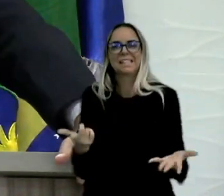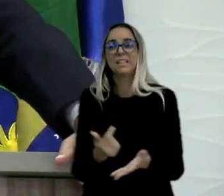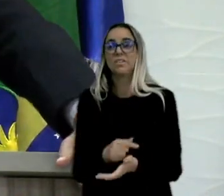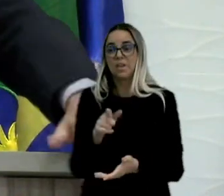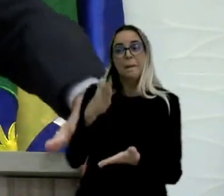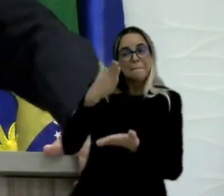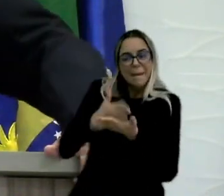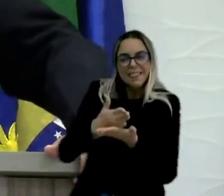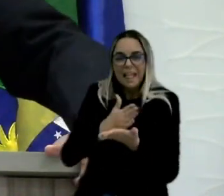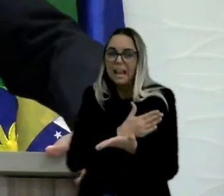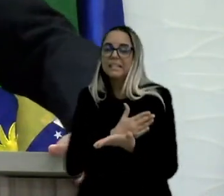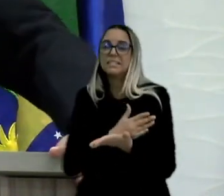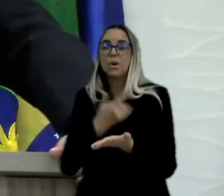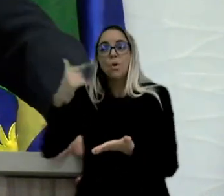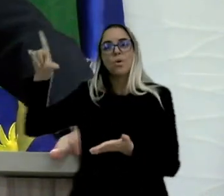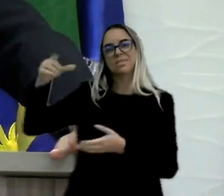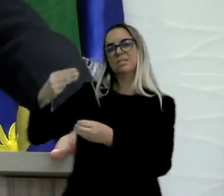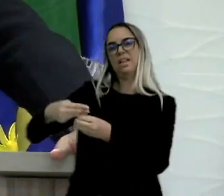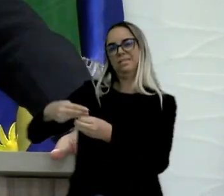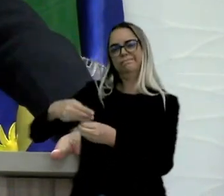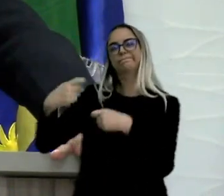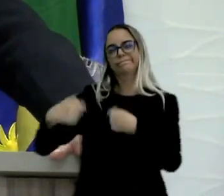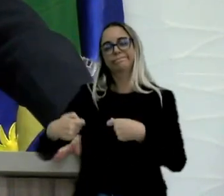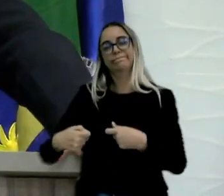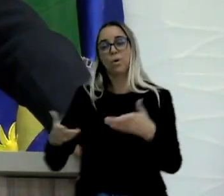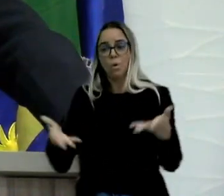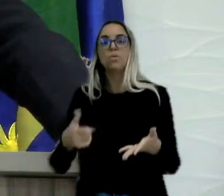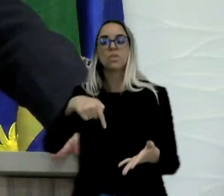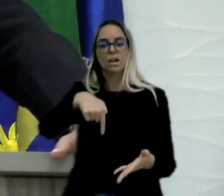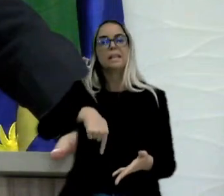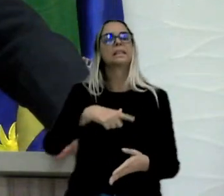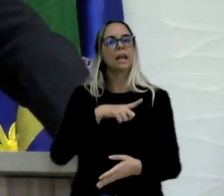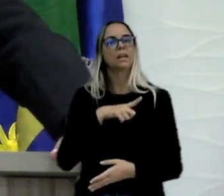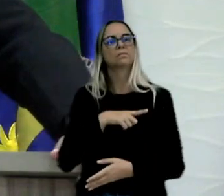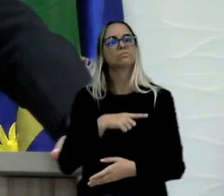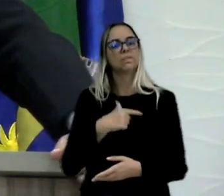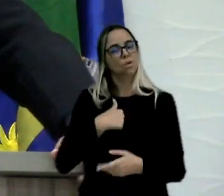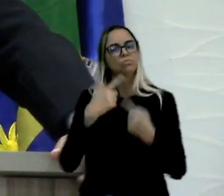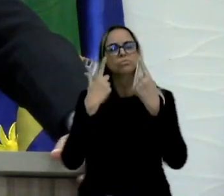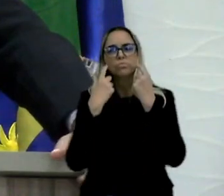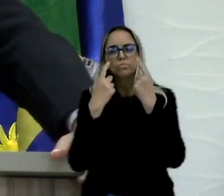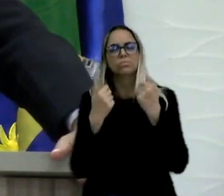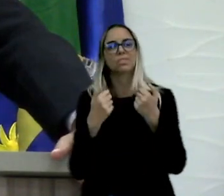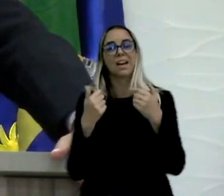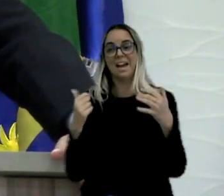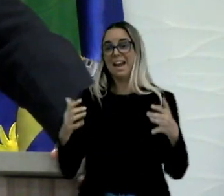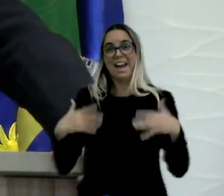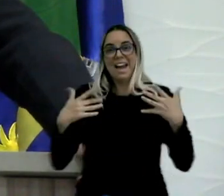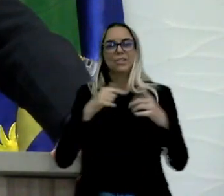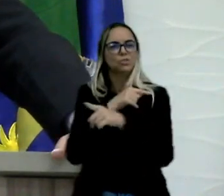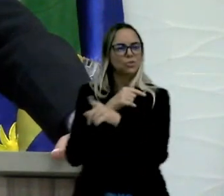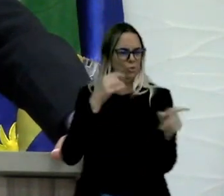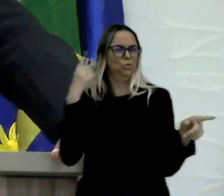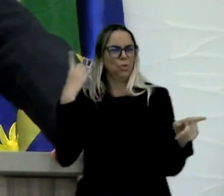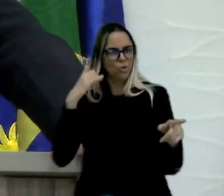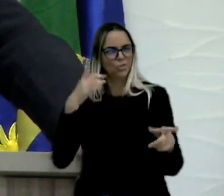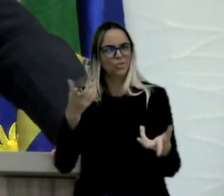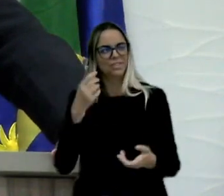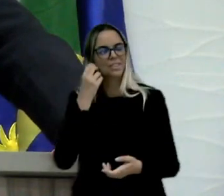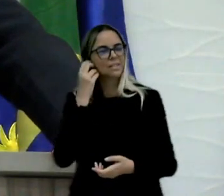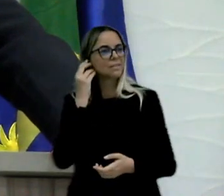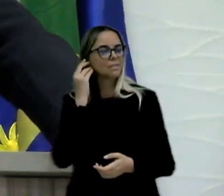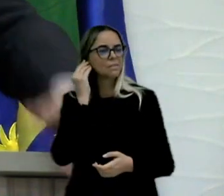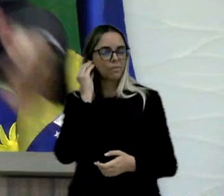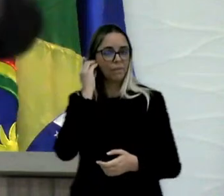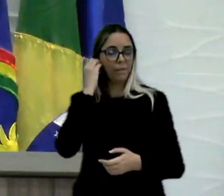tinha que ir pra pesqueira E hoje nós tem no m do município o choro de alegria ô lote de doido e os cara chamou de